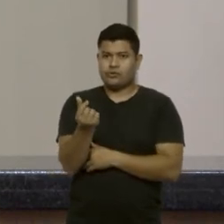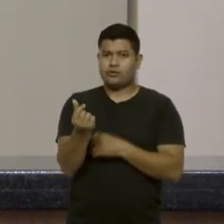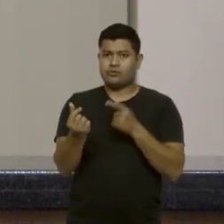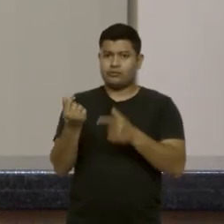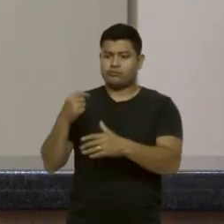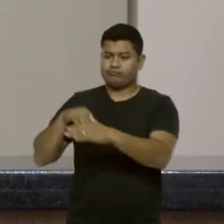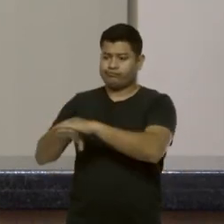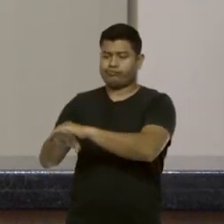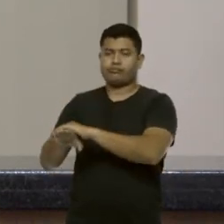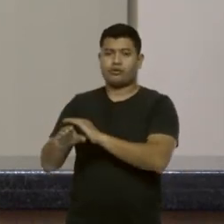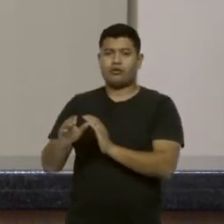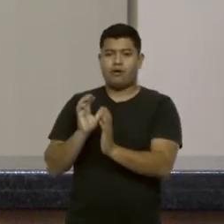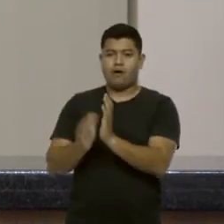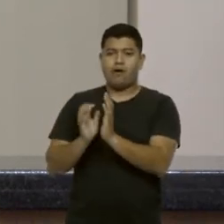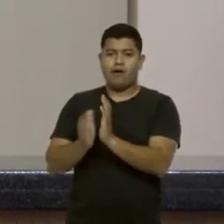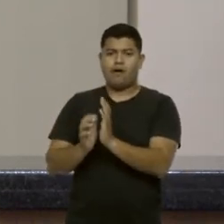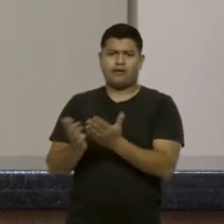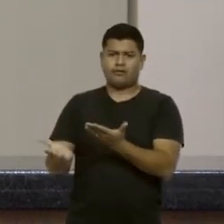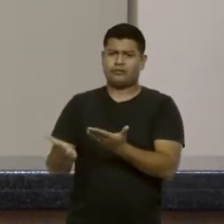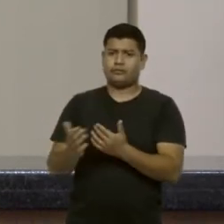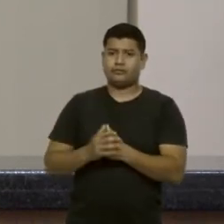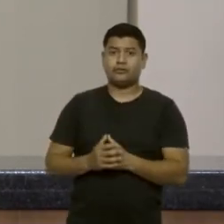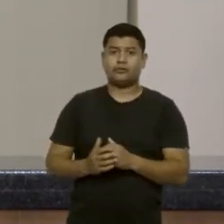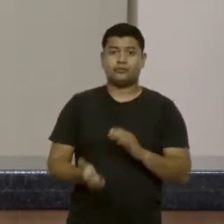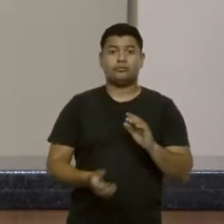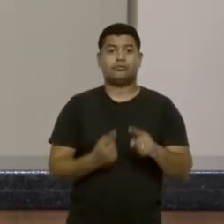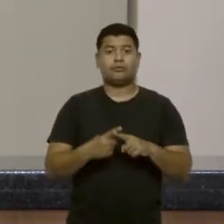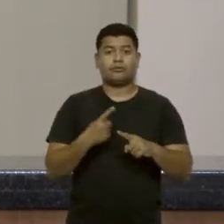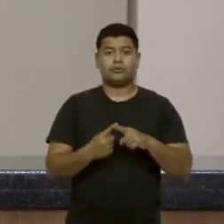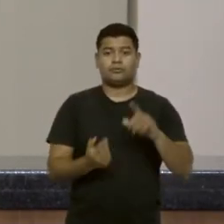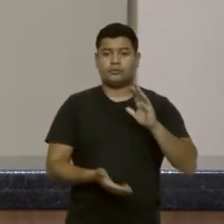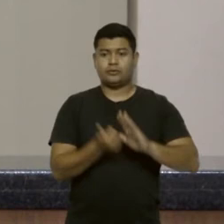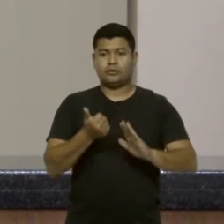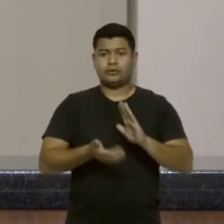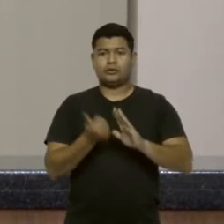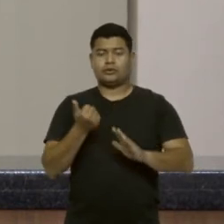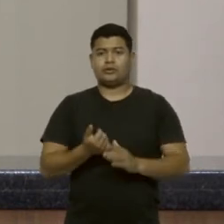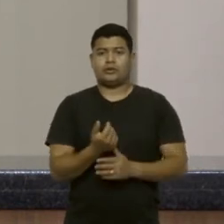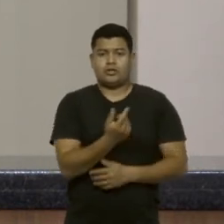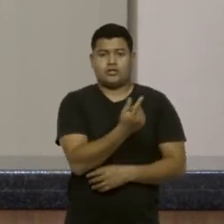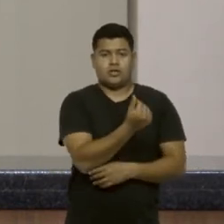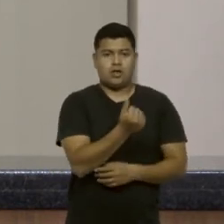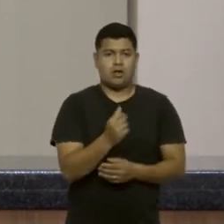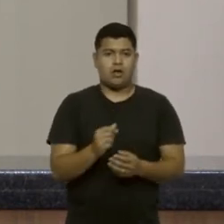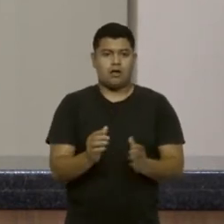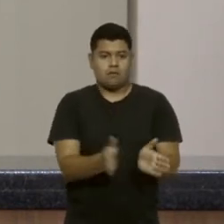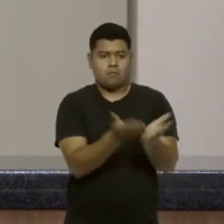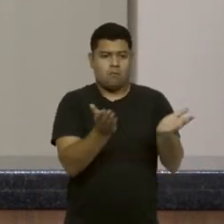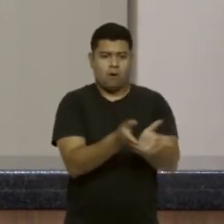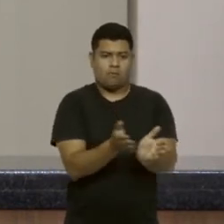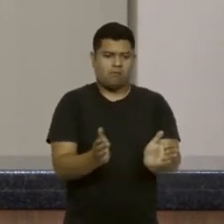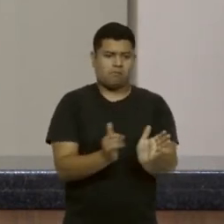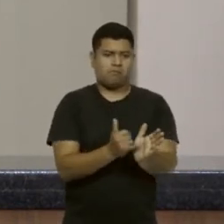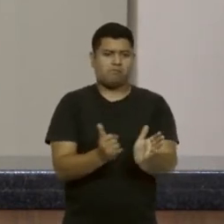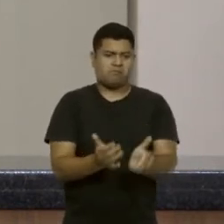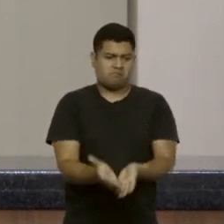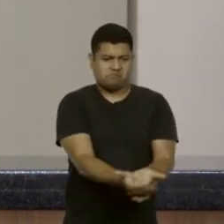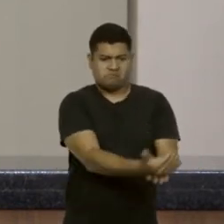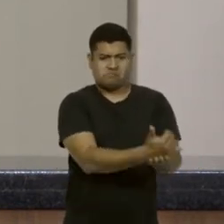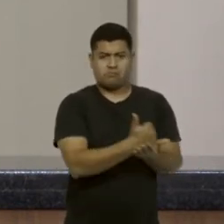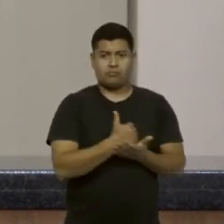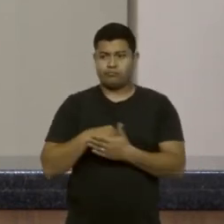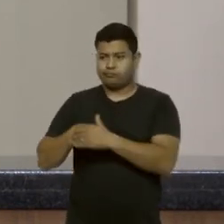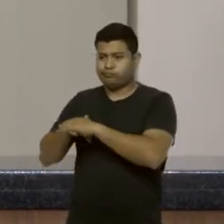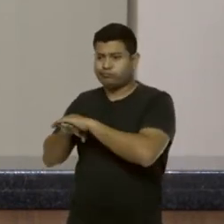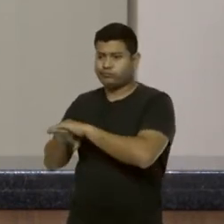tanto no que tira da pobreza para aplicar na política, quanto pelo mal que